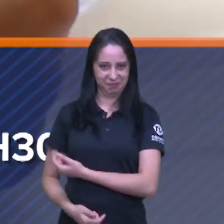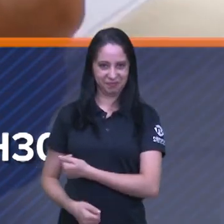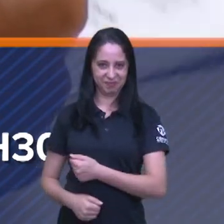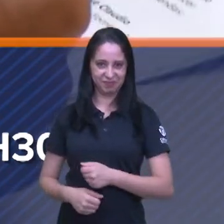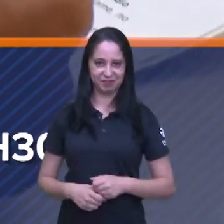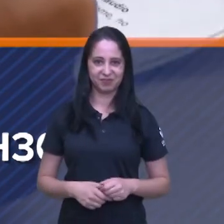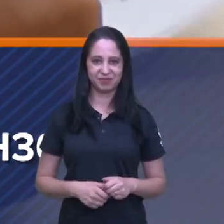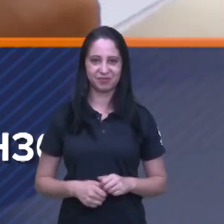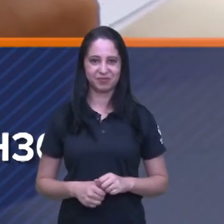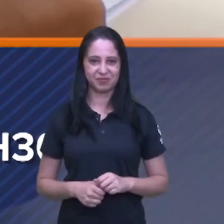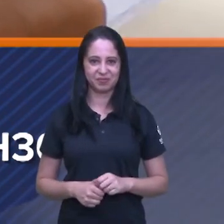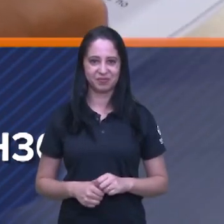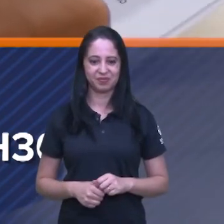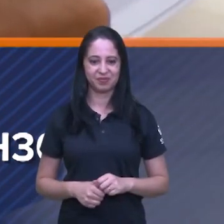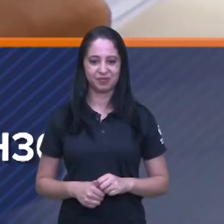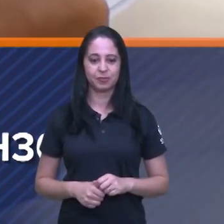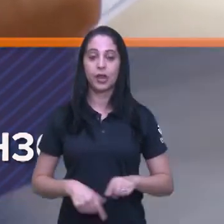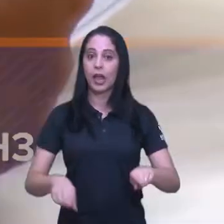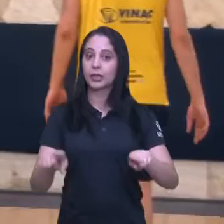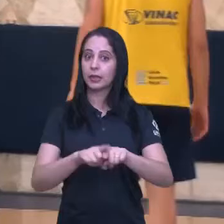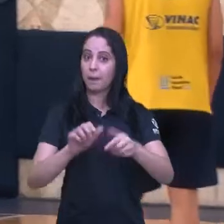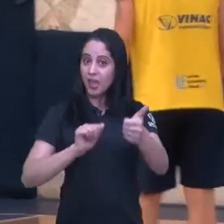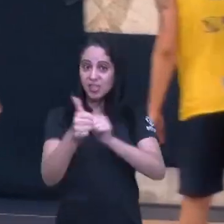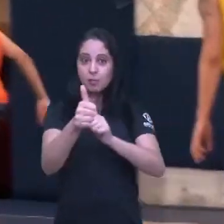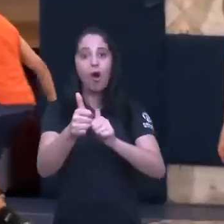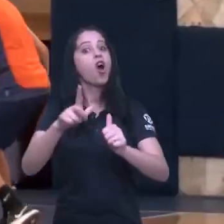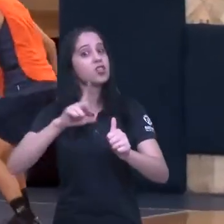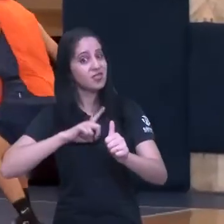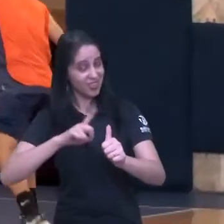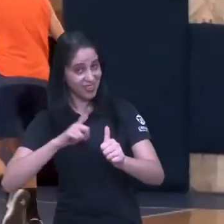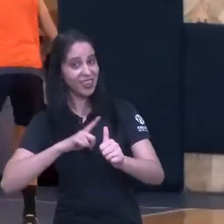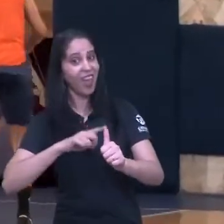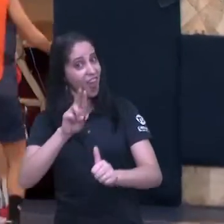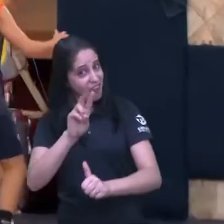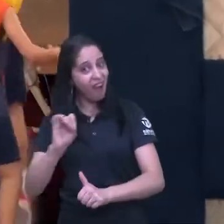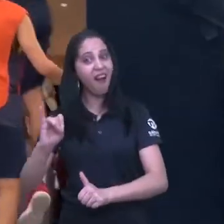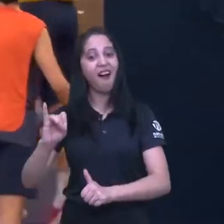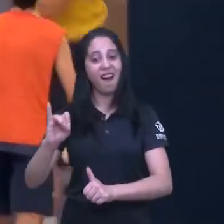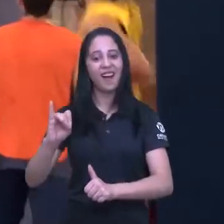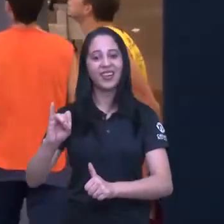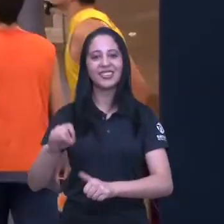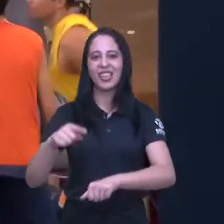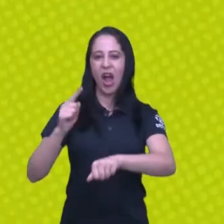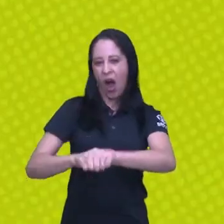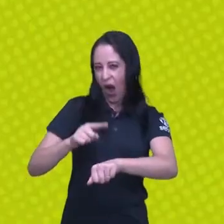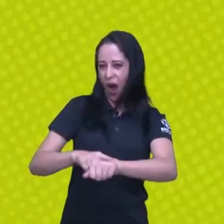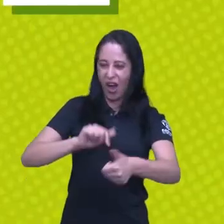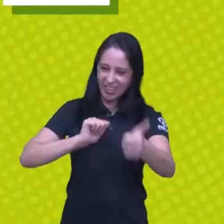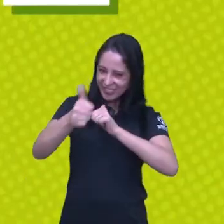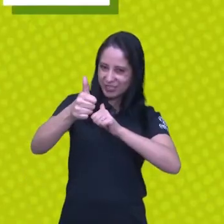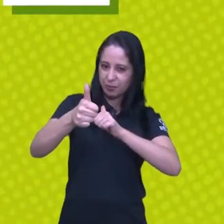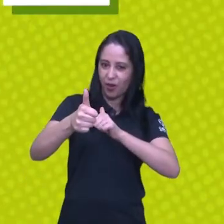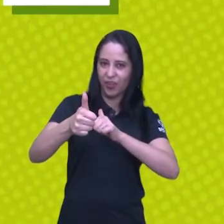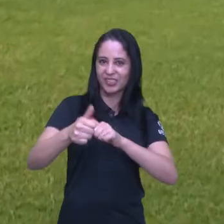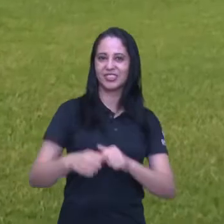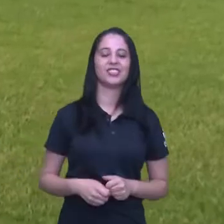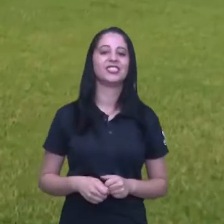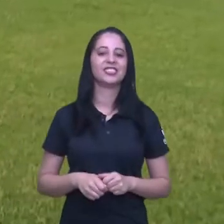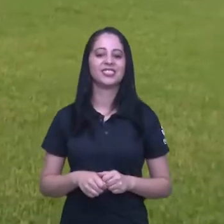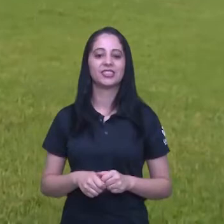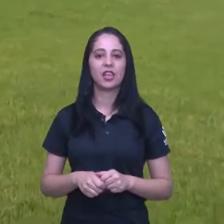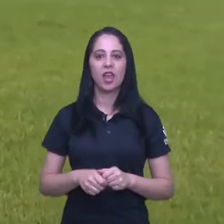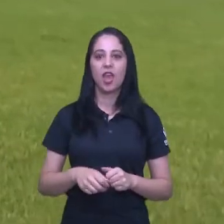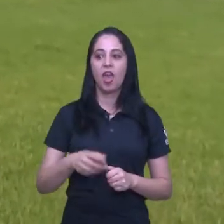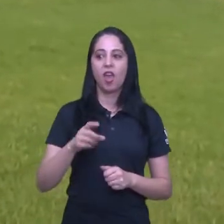da tarde a reprise é na quarta no mesmo horário também vai ter esporte na programação da TV Câmara é hora do esporte